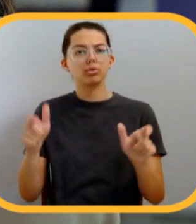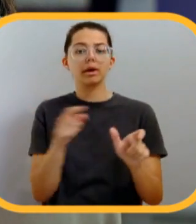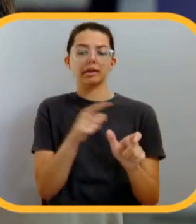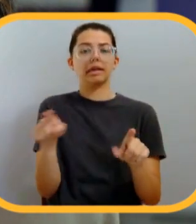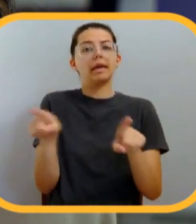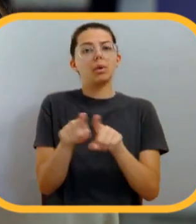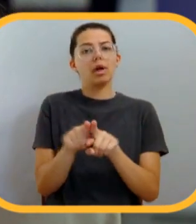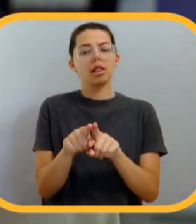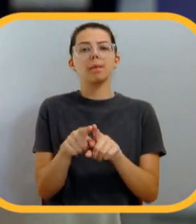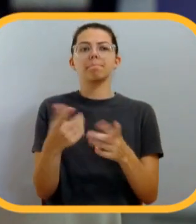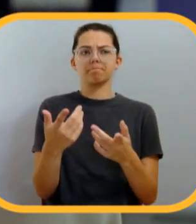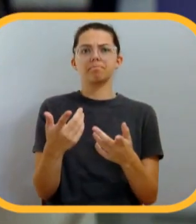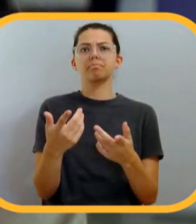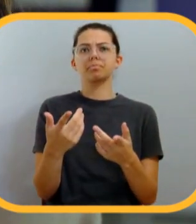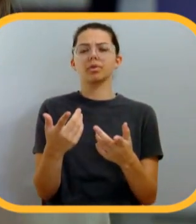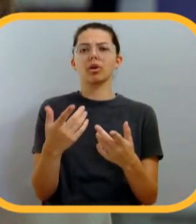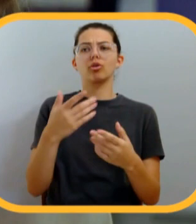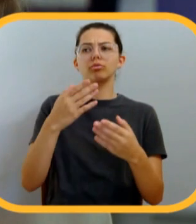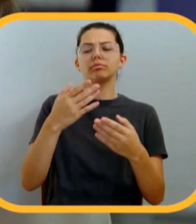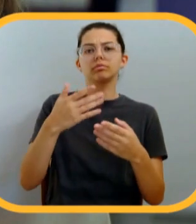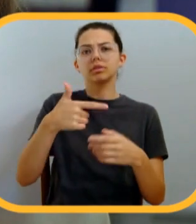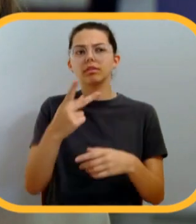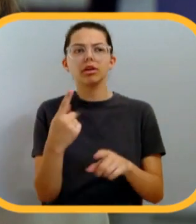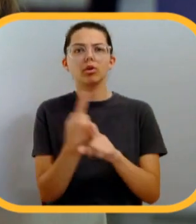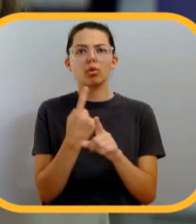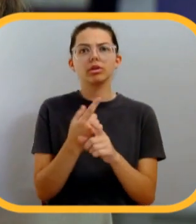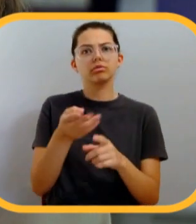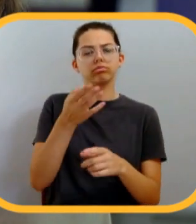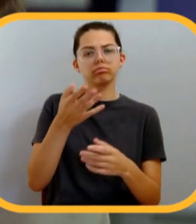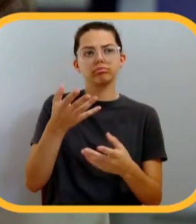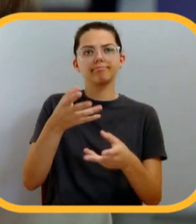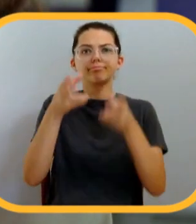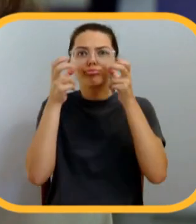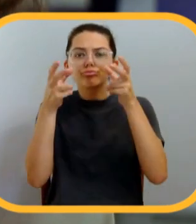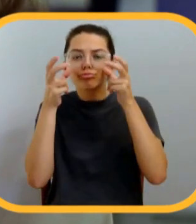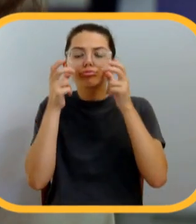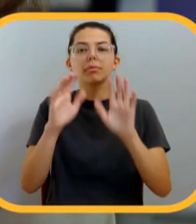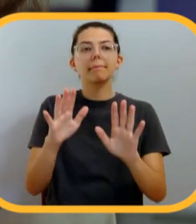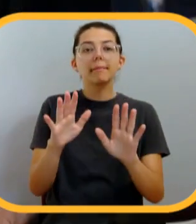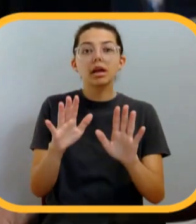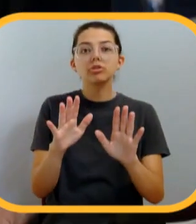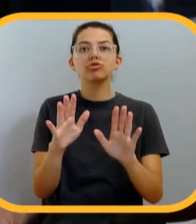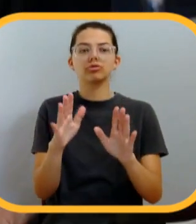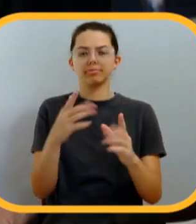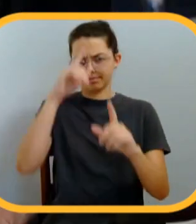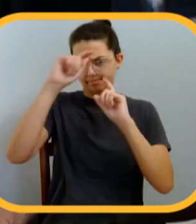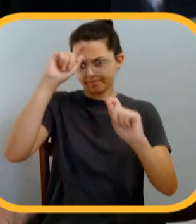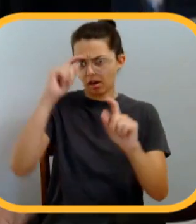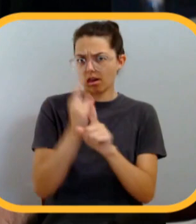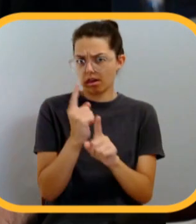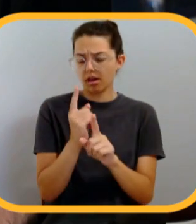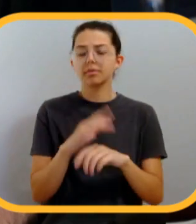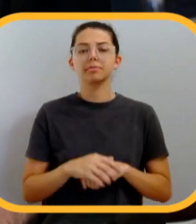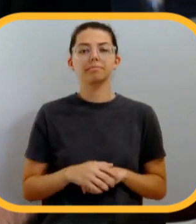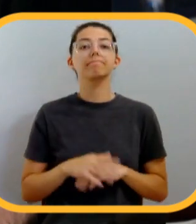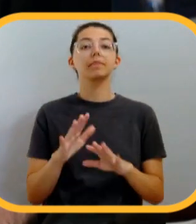cidadãos, enquanto utilizadores de meios de comunicação, de forma crítica, mas sem os negligenciar. A função do jornalista